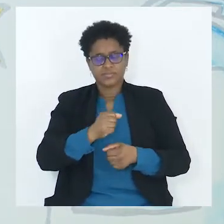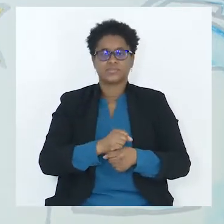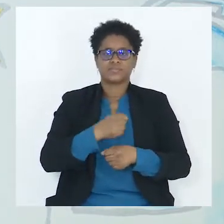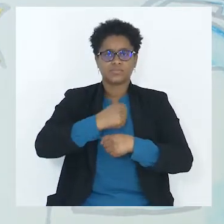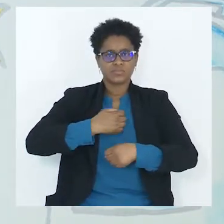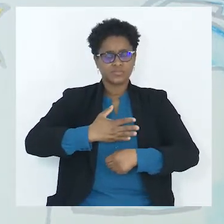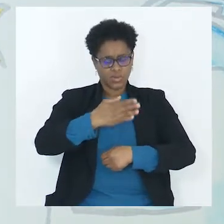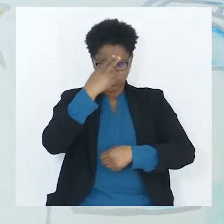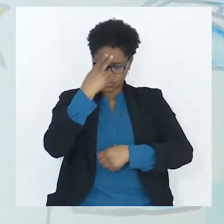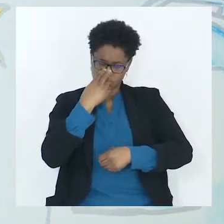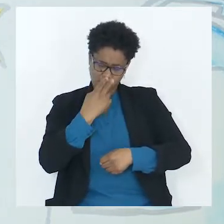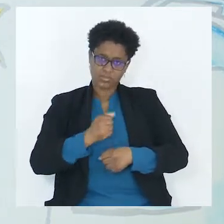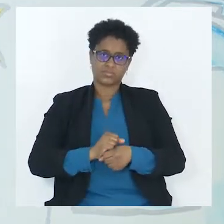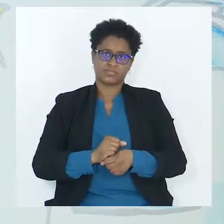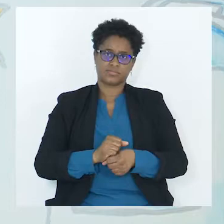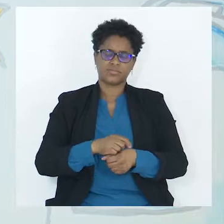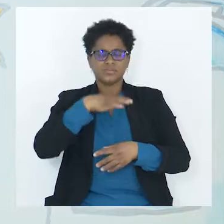digamos que o historiador